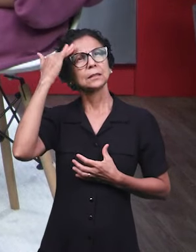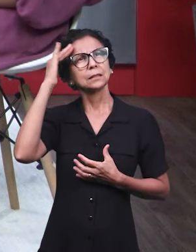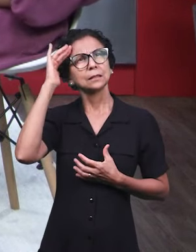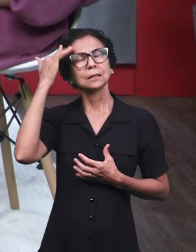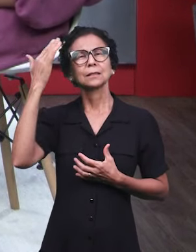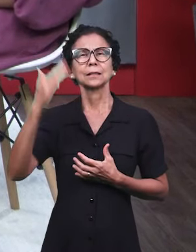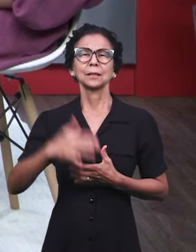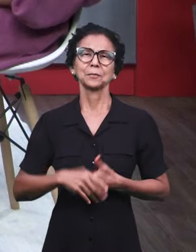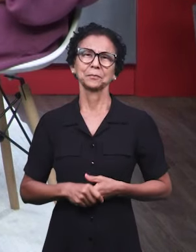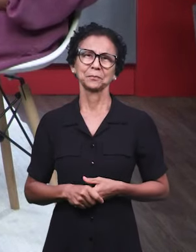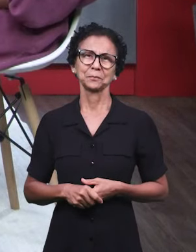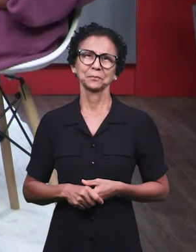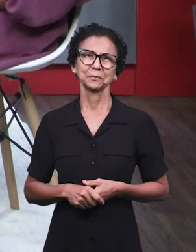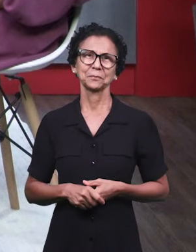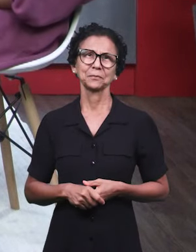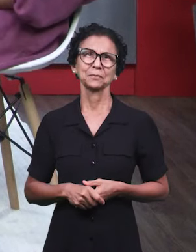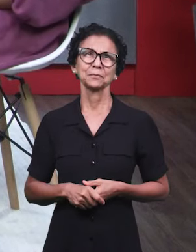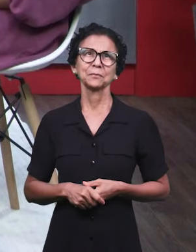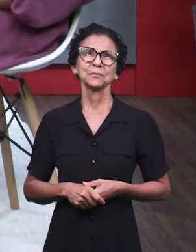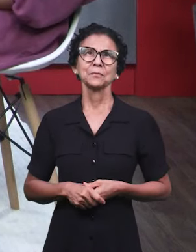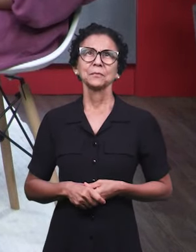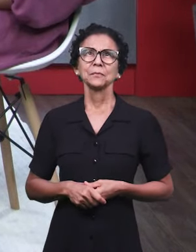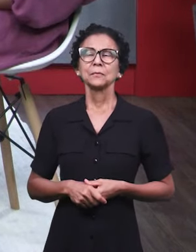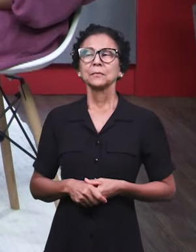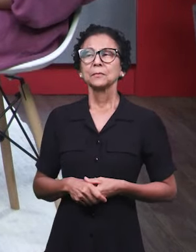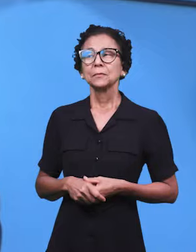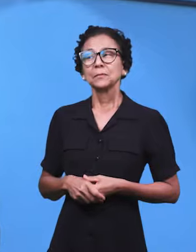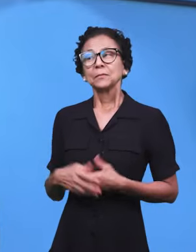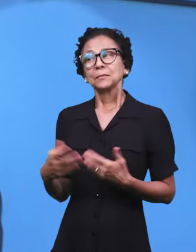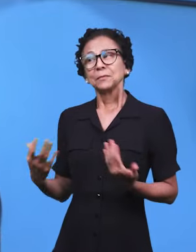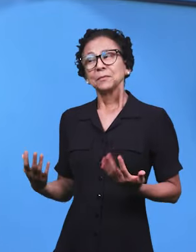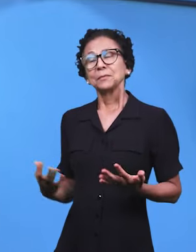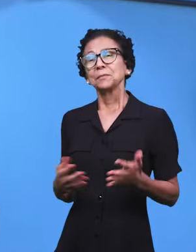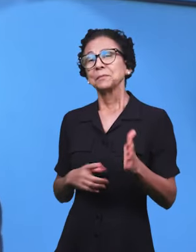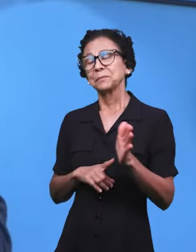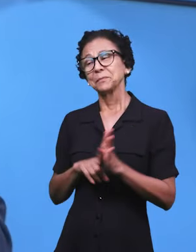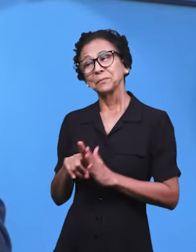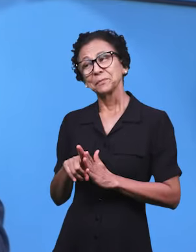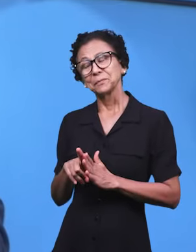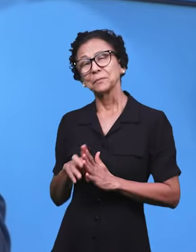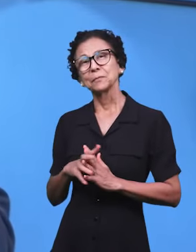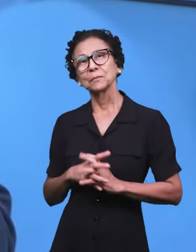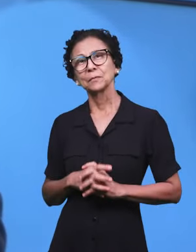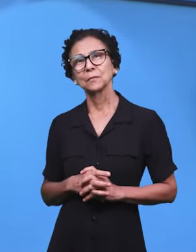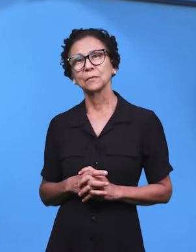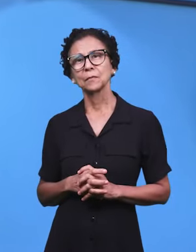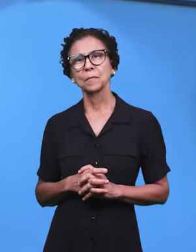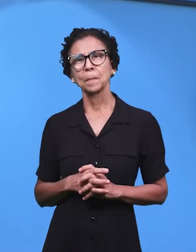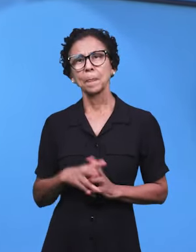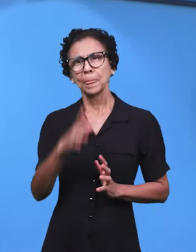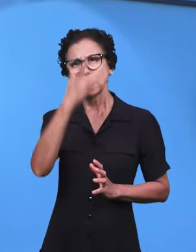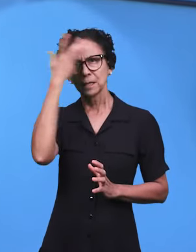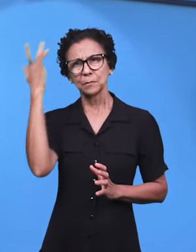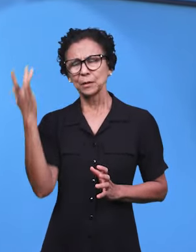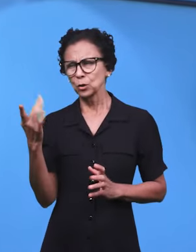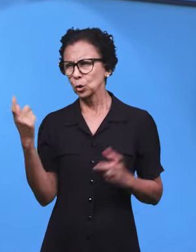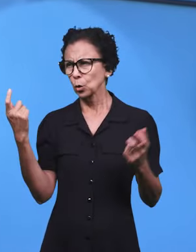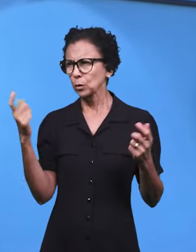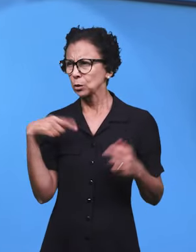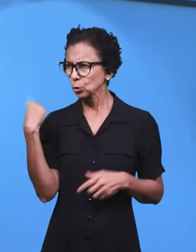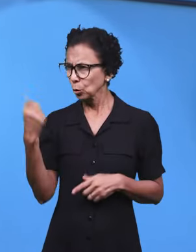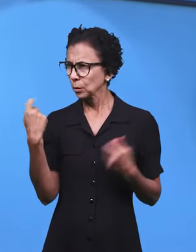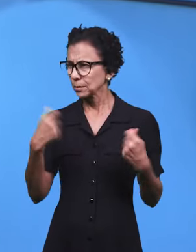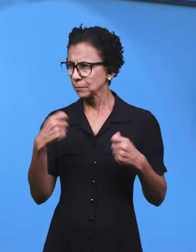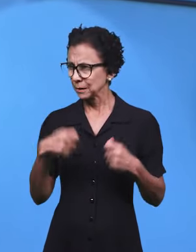e ter a sua ajuda ali. Pois é, né? E aquela pergunta que a gente gosta de fazer. Todo mundo precisa de